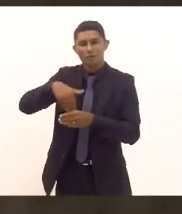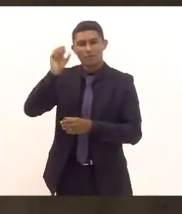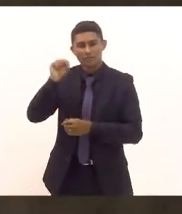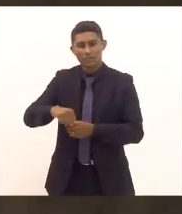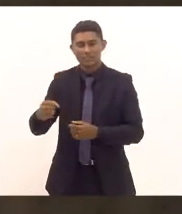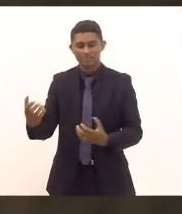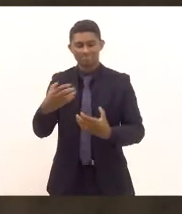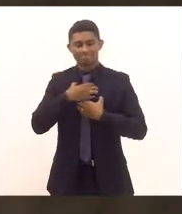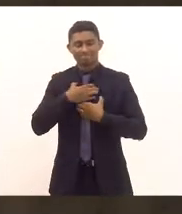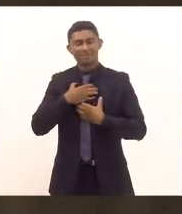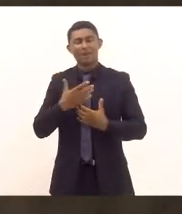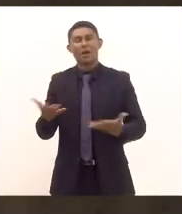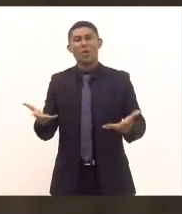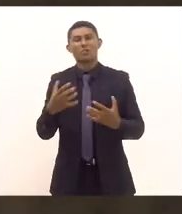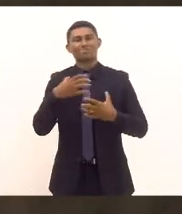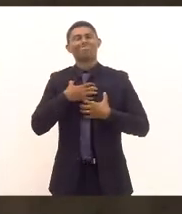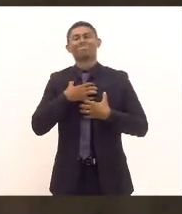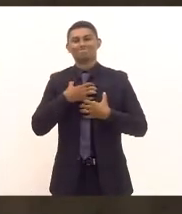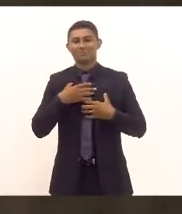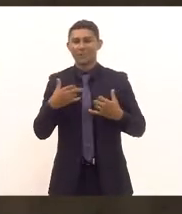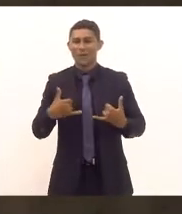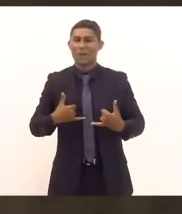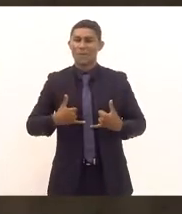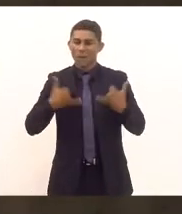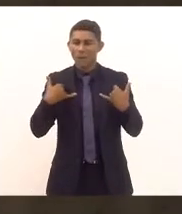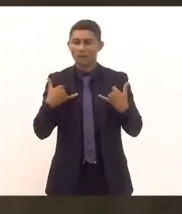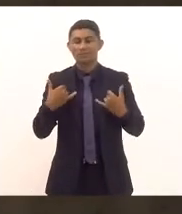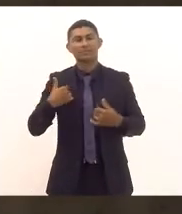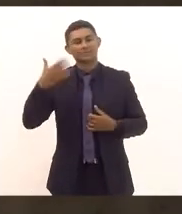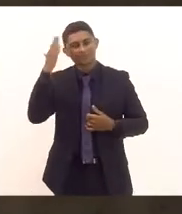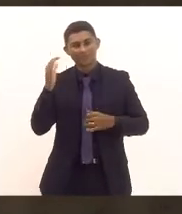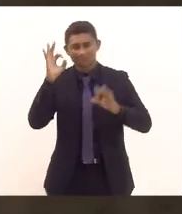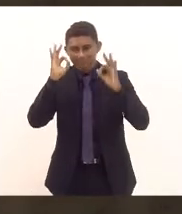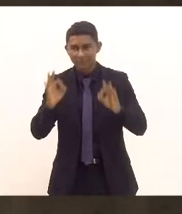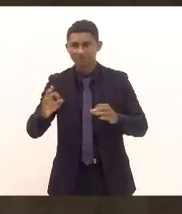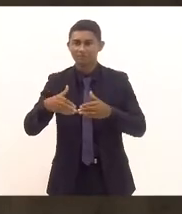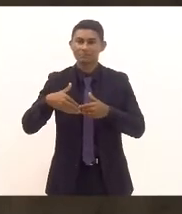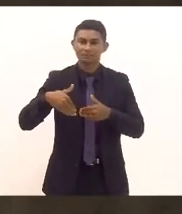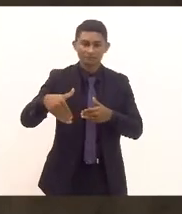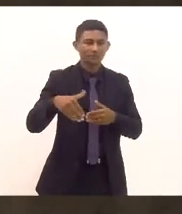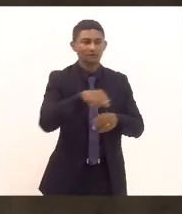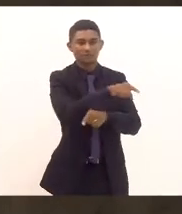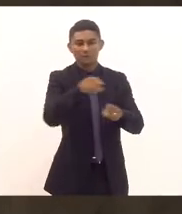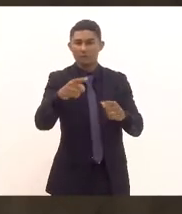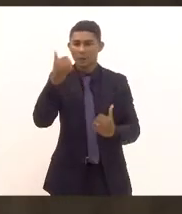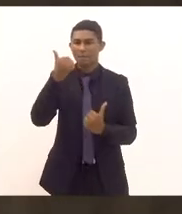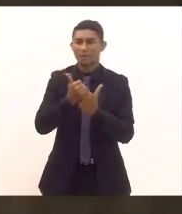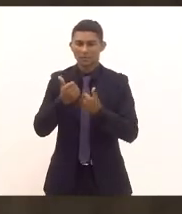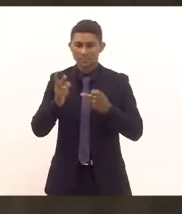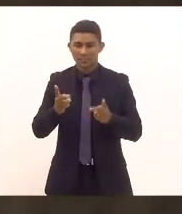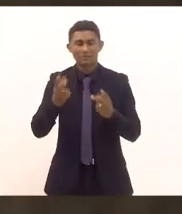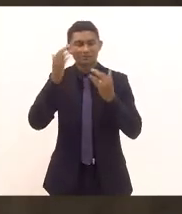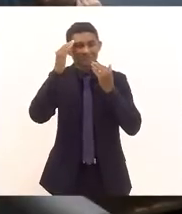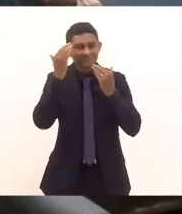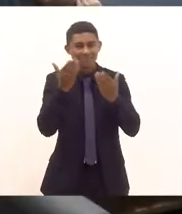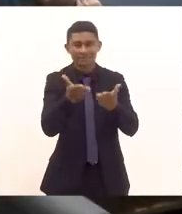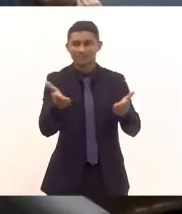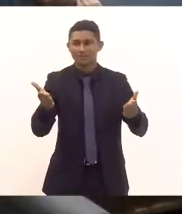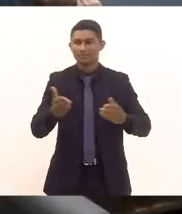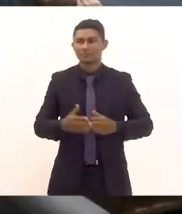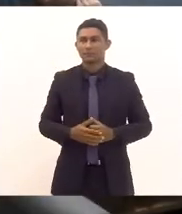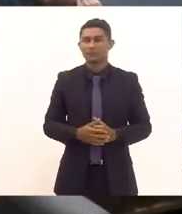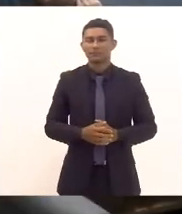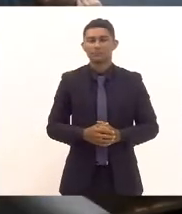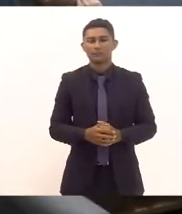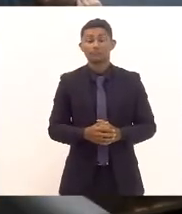tão hoje para mim é um motivo de muito orgulho e eu tenho certeza que eu vou poder tar sempre contando com os meus pares Obrigado